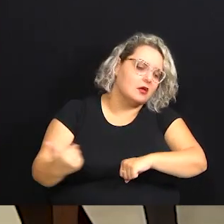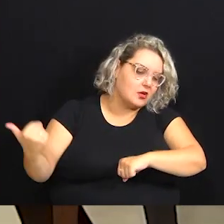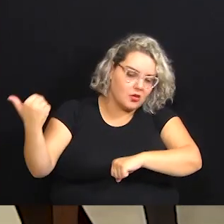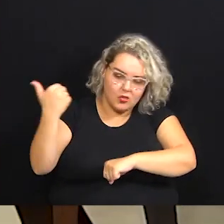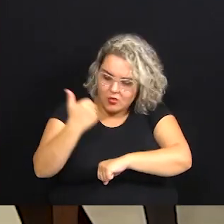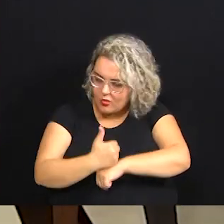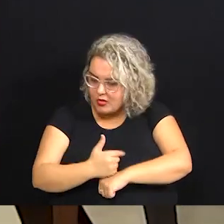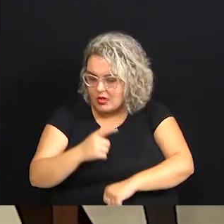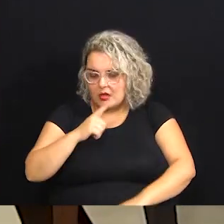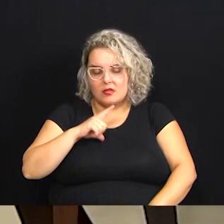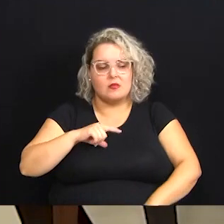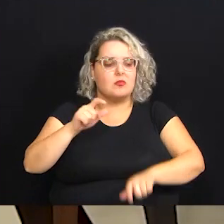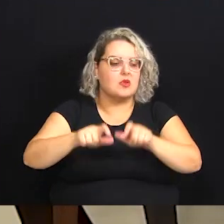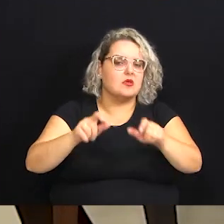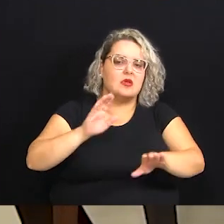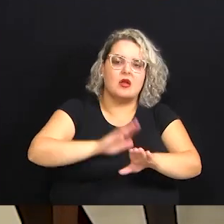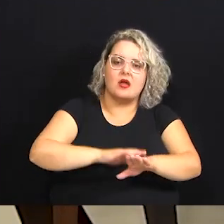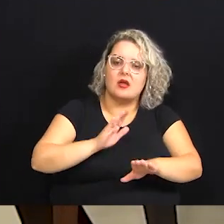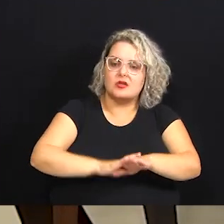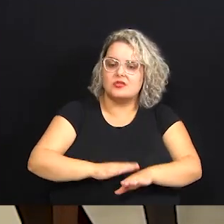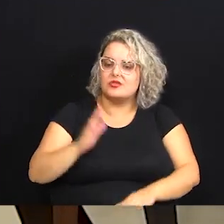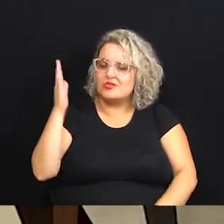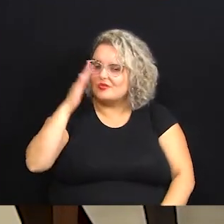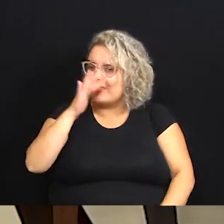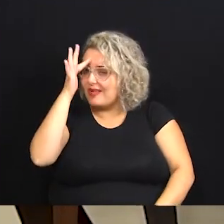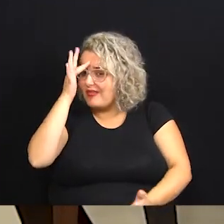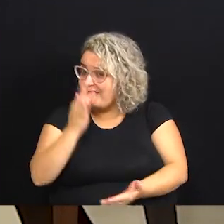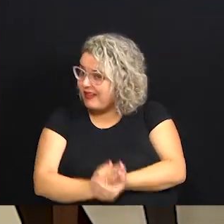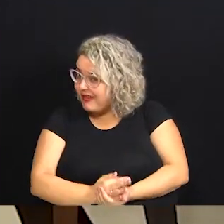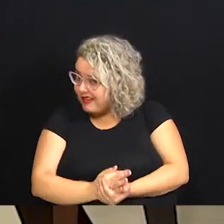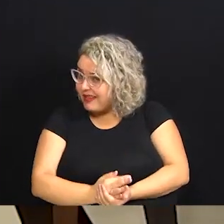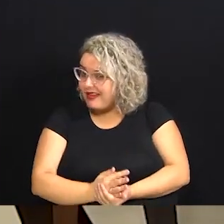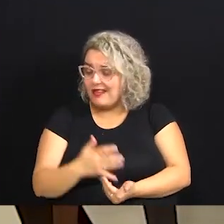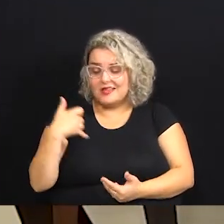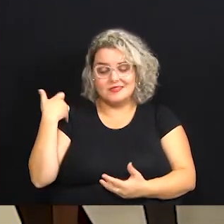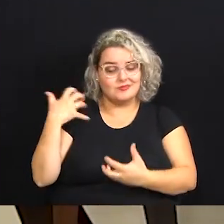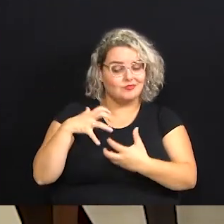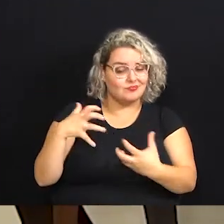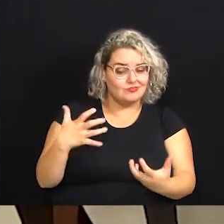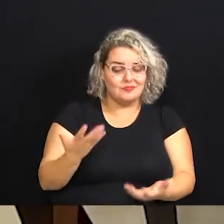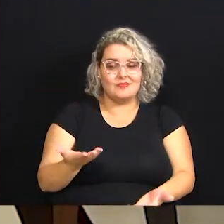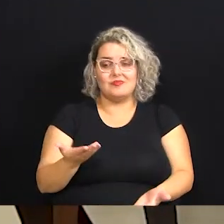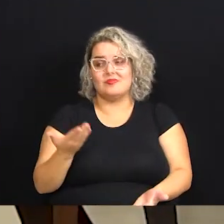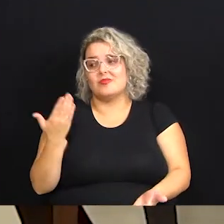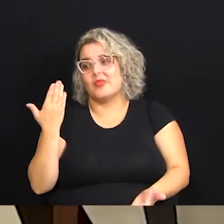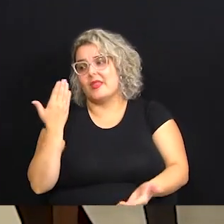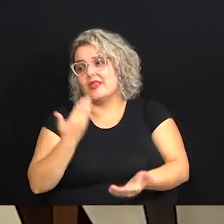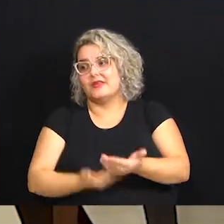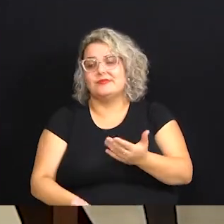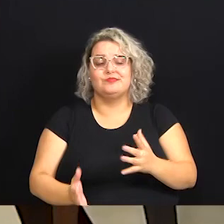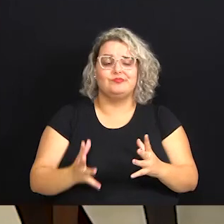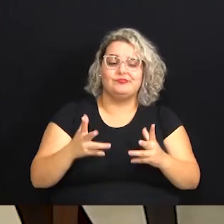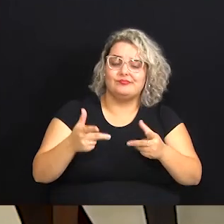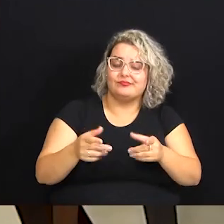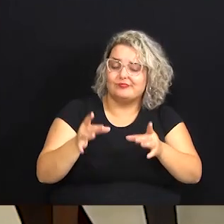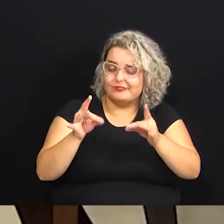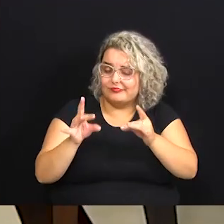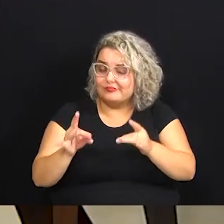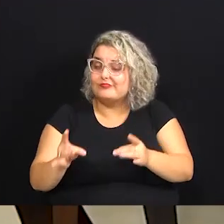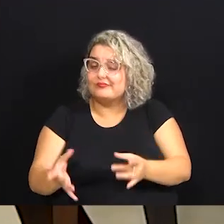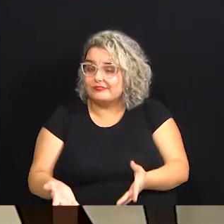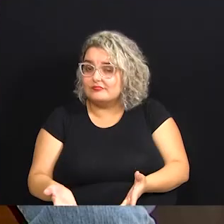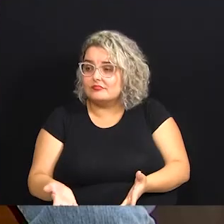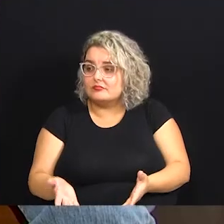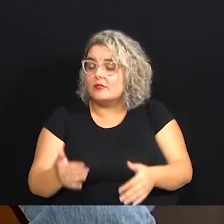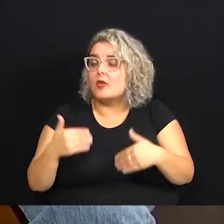tem gente que age de má fé, às vezes se for uma pessoa mais idosa, que se perde ali todas aquelas